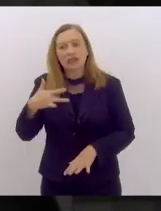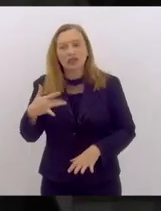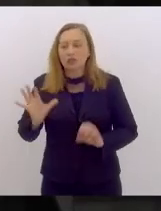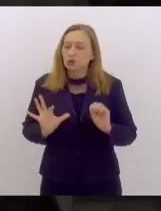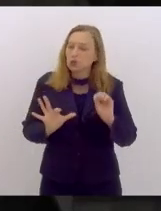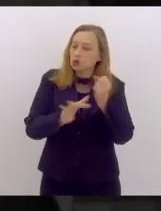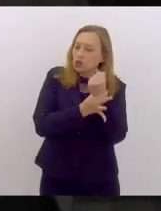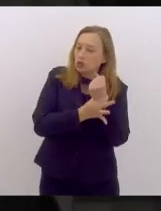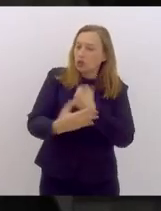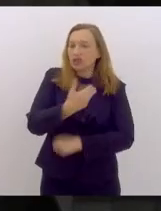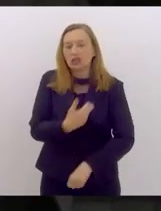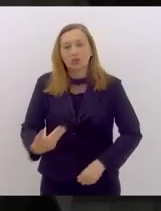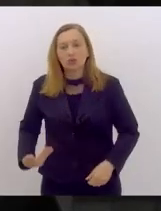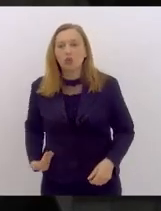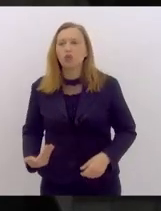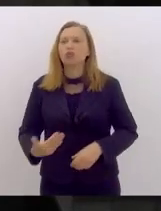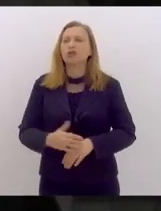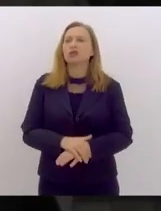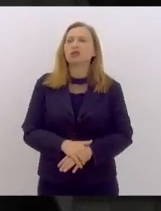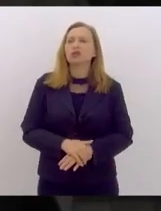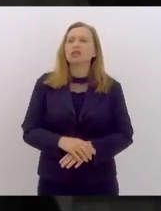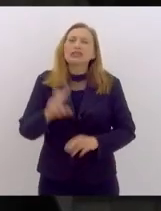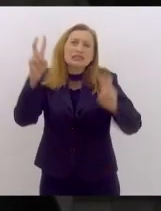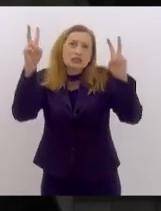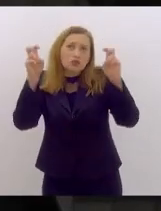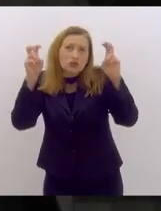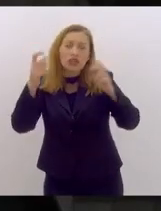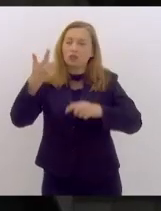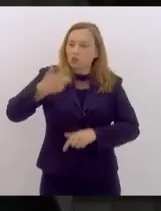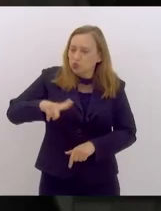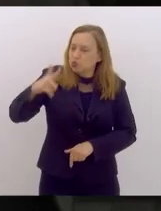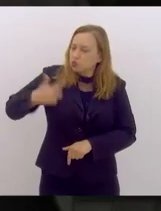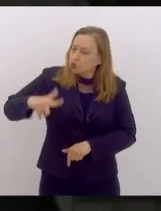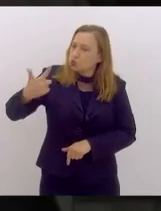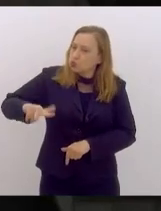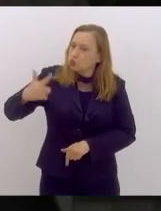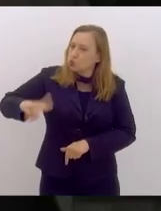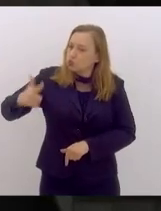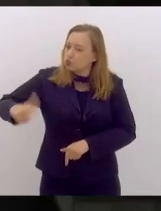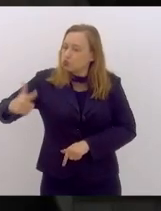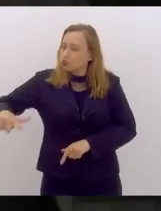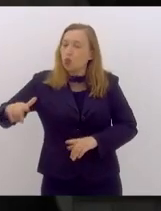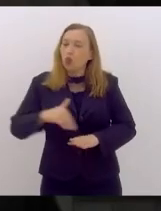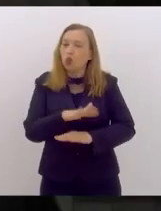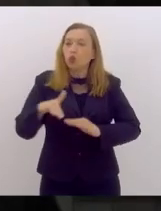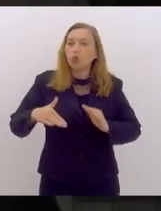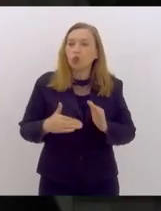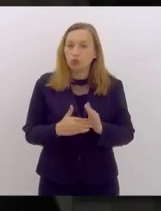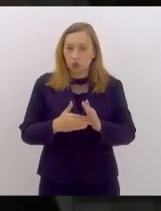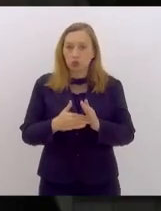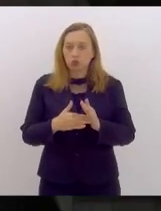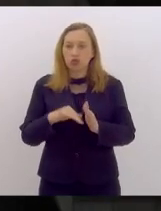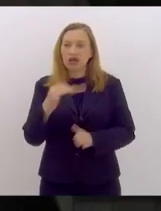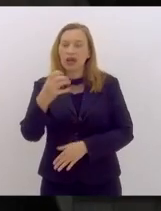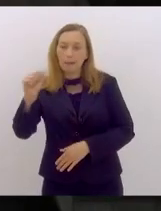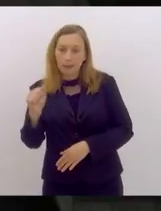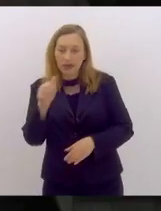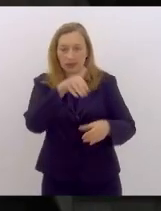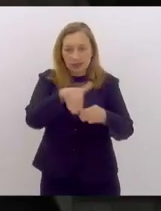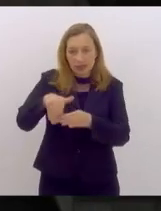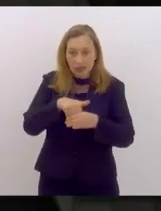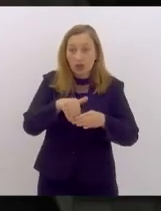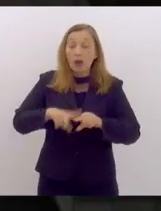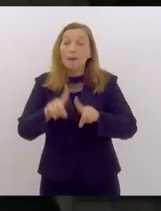Segurança Pública São temas repetidos em todas as campanhas eleitorais